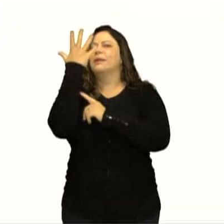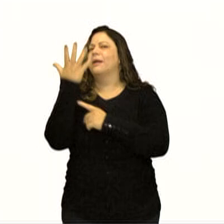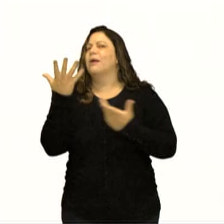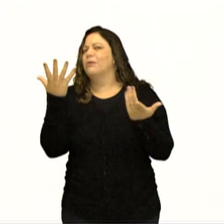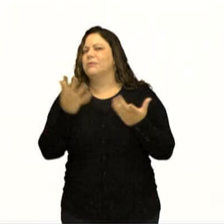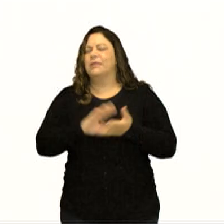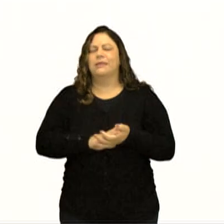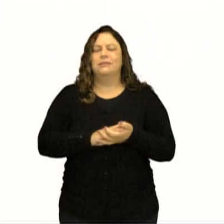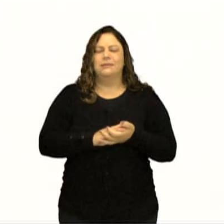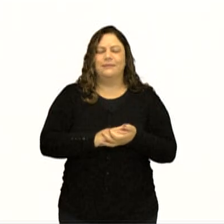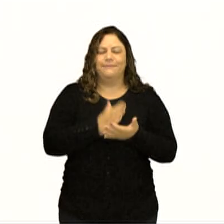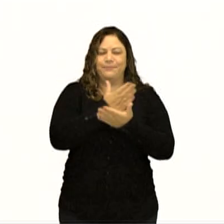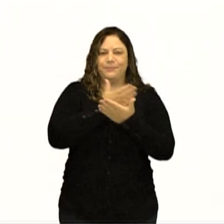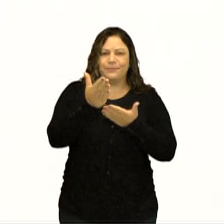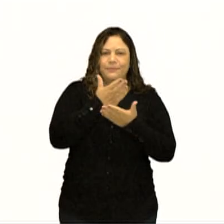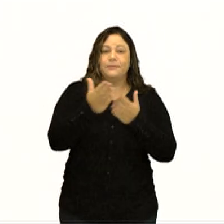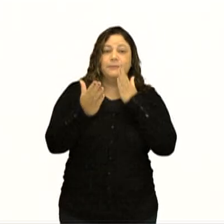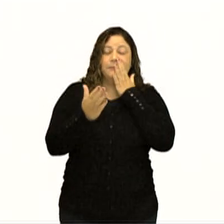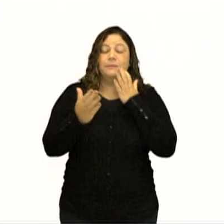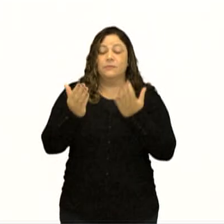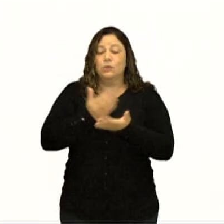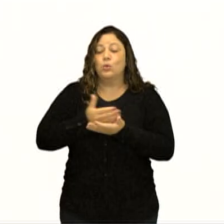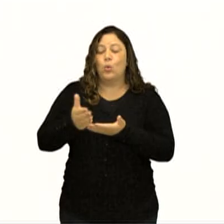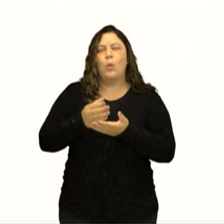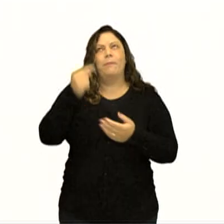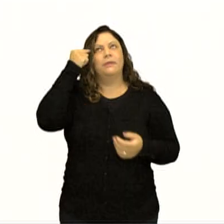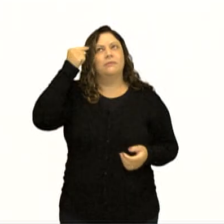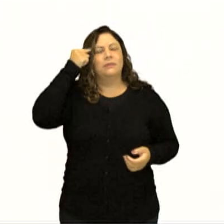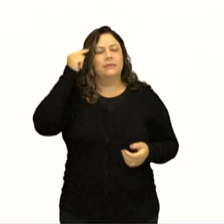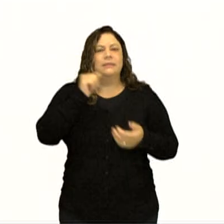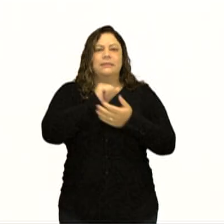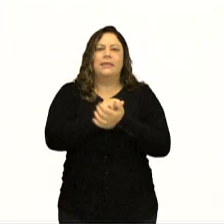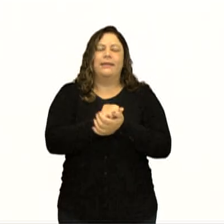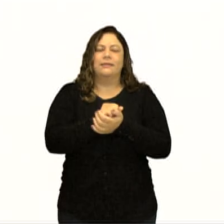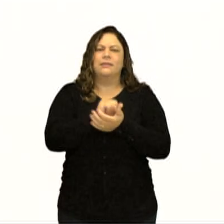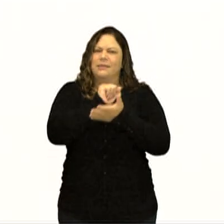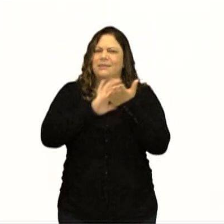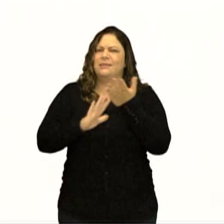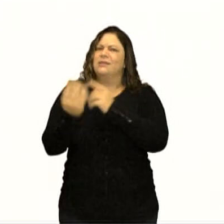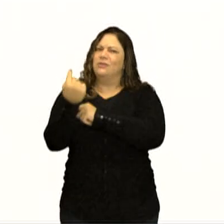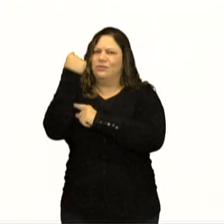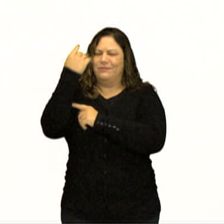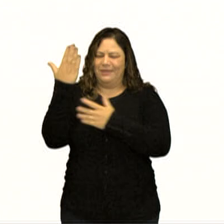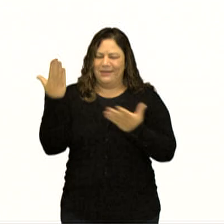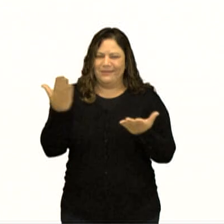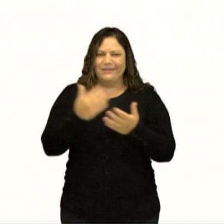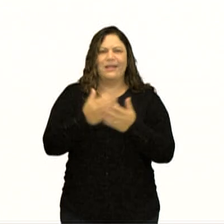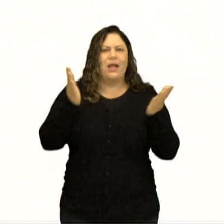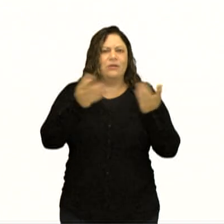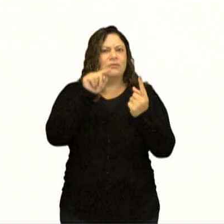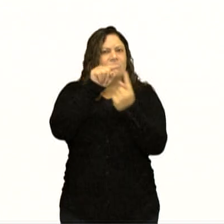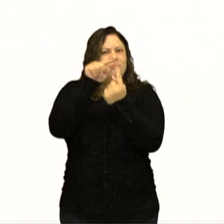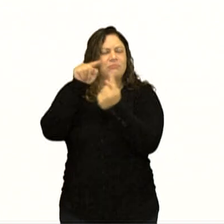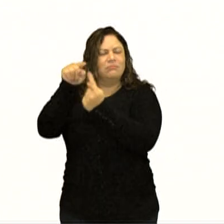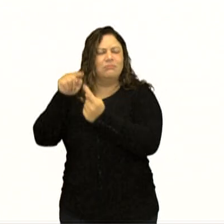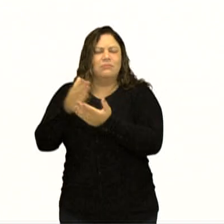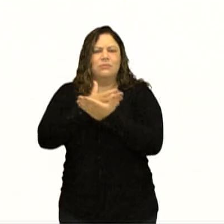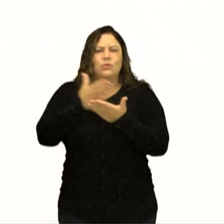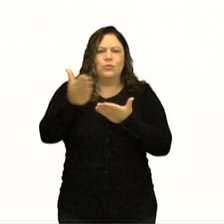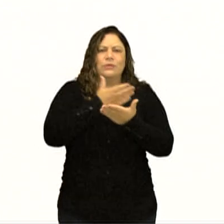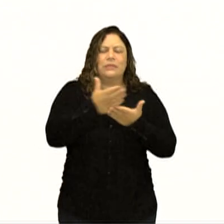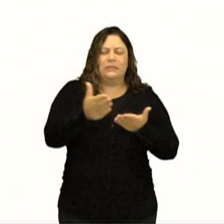introdução do conto? É a situação inicial. Se você pensar nos exercícios que fizemos até o momento, identificamos a situação inicial do